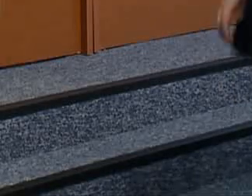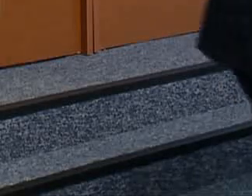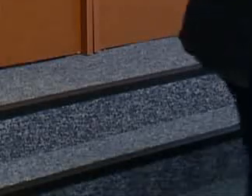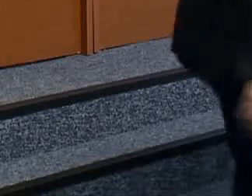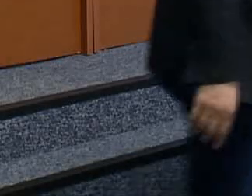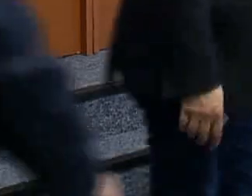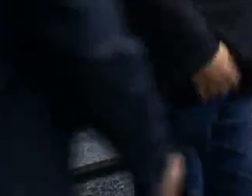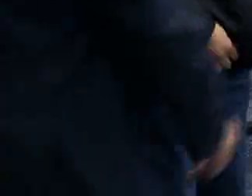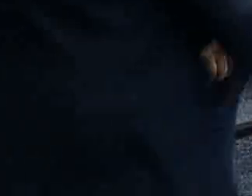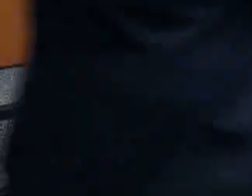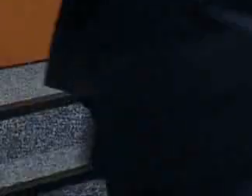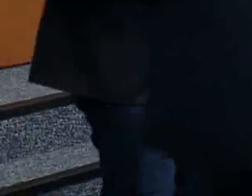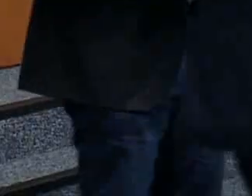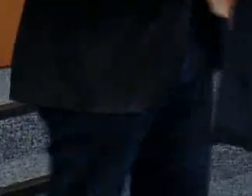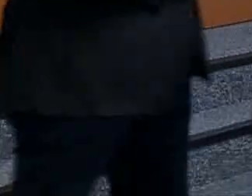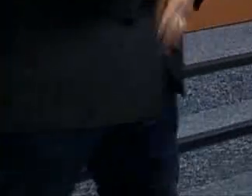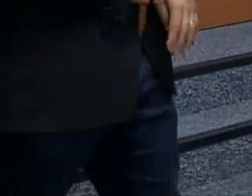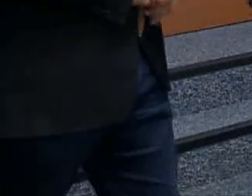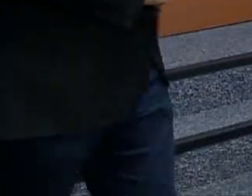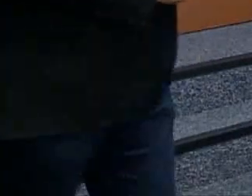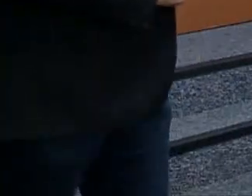Dantas.